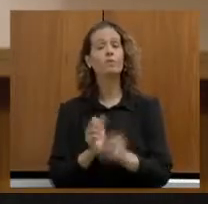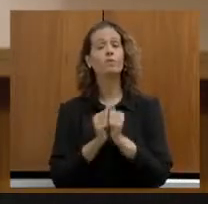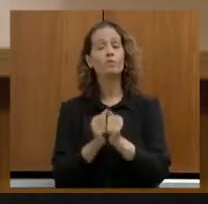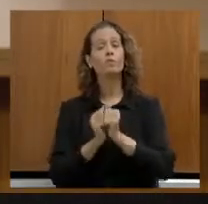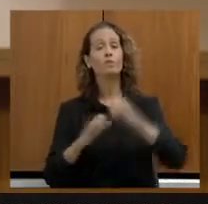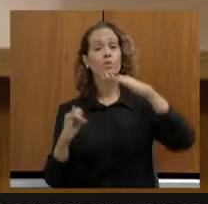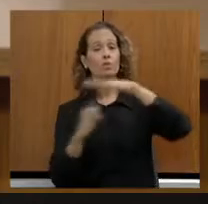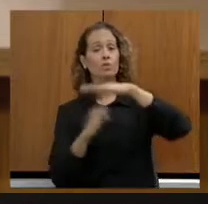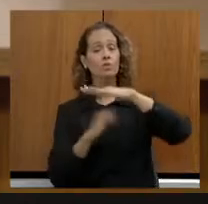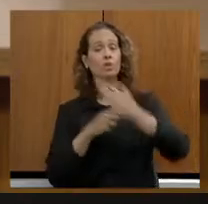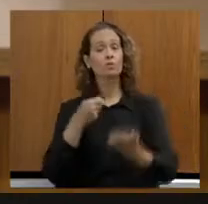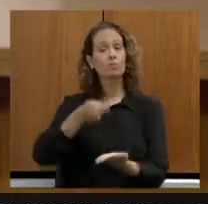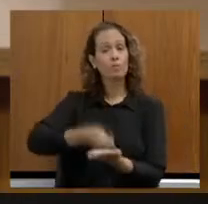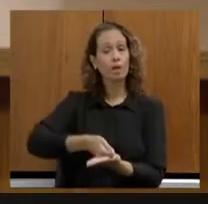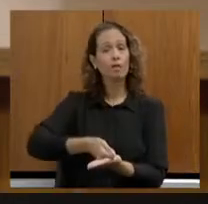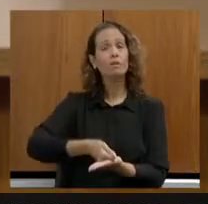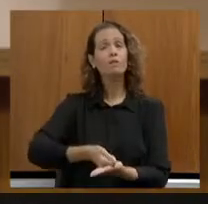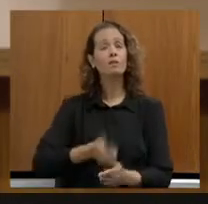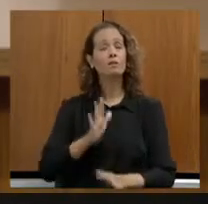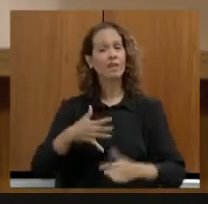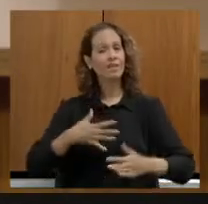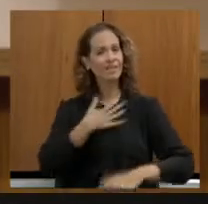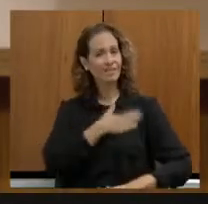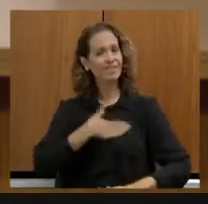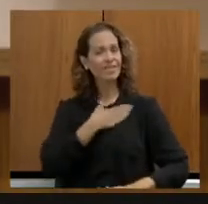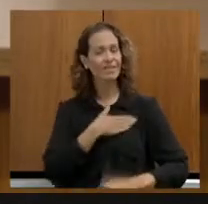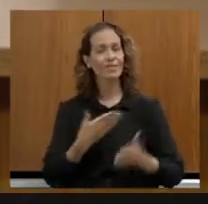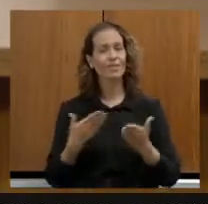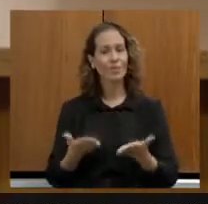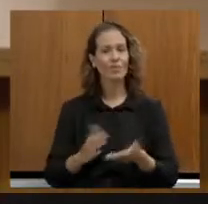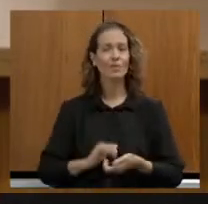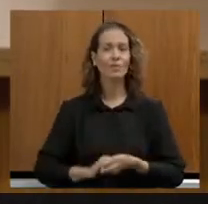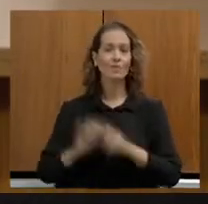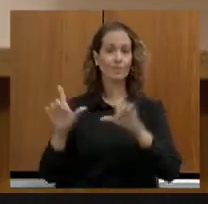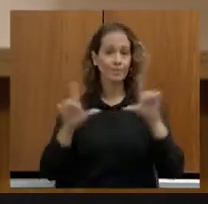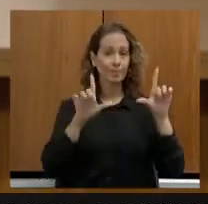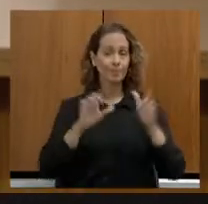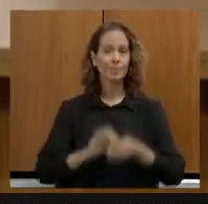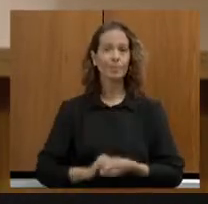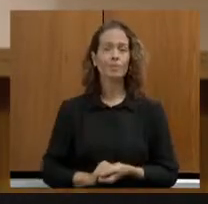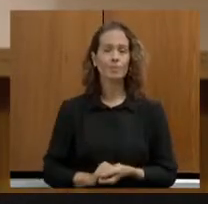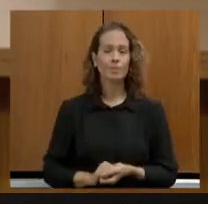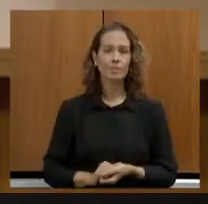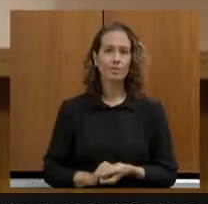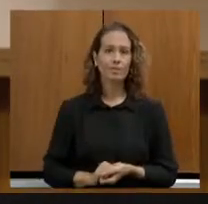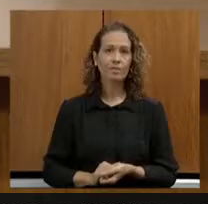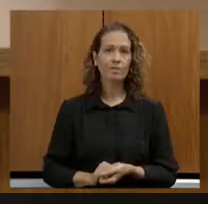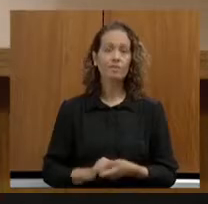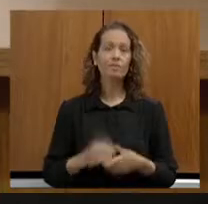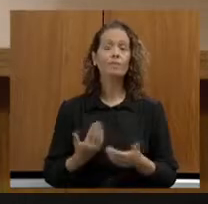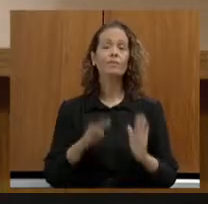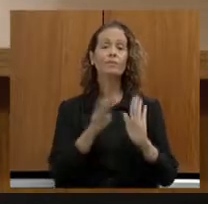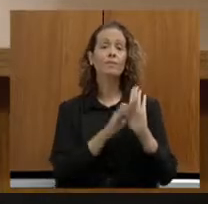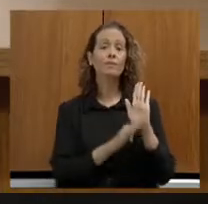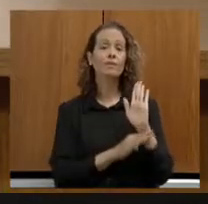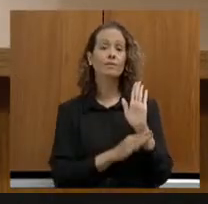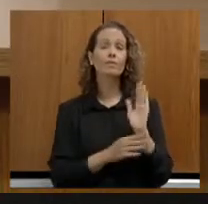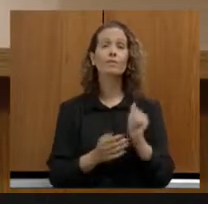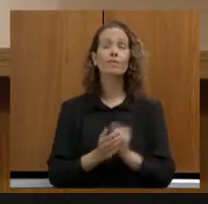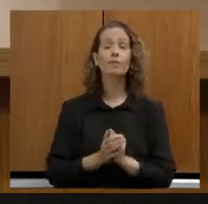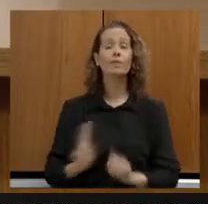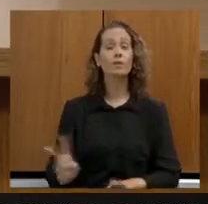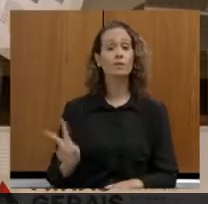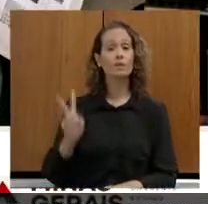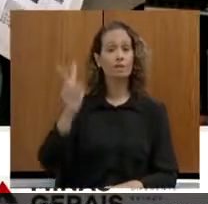pagas e e bastante satisfeitos com isso por favor em relação à a valorização profissional eu